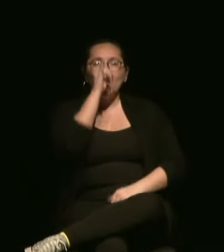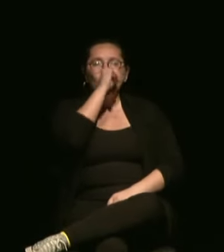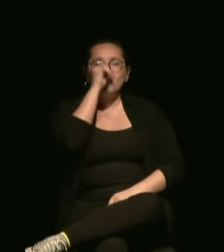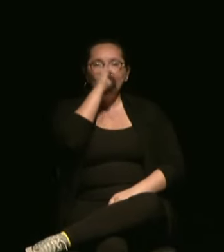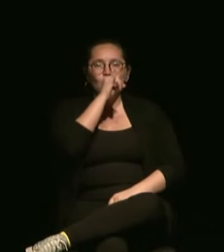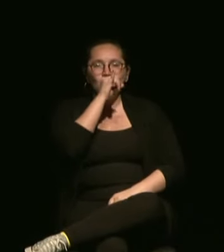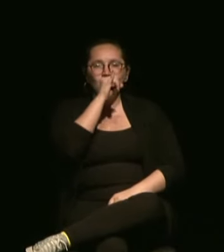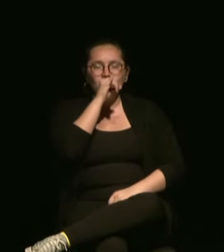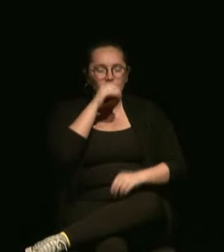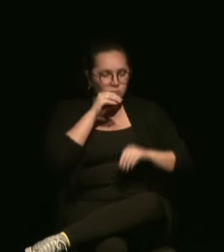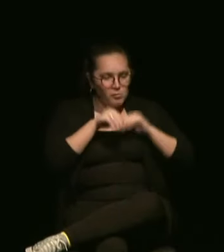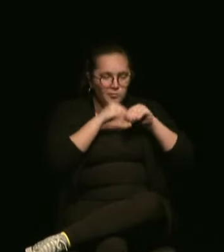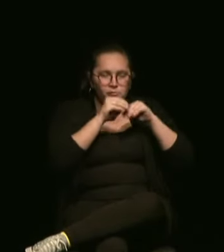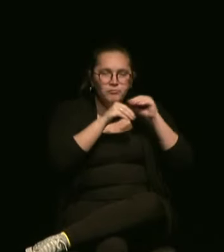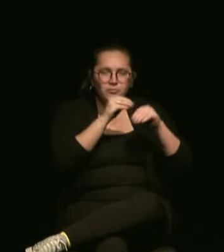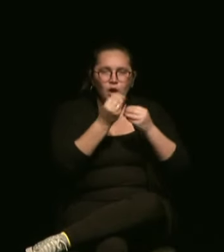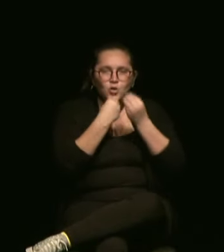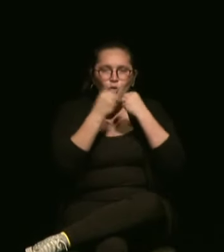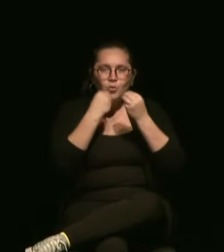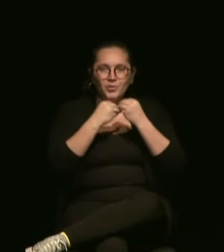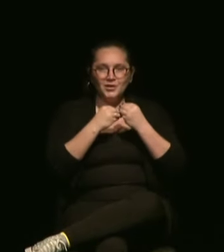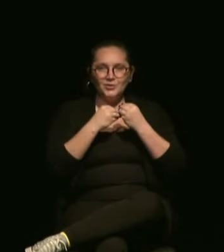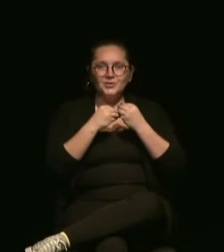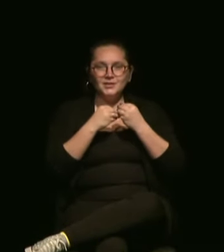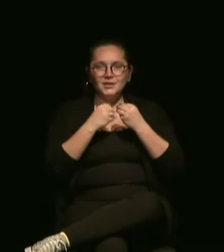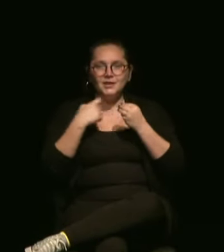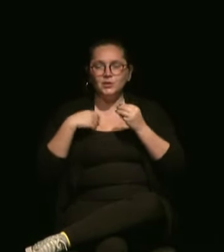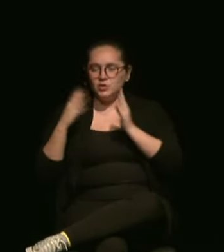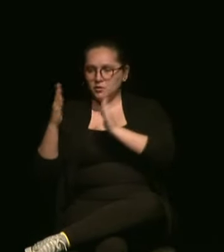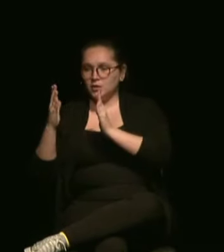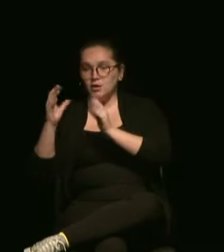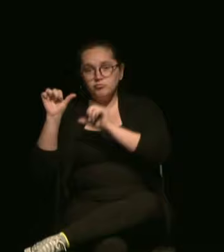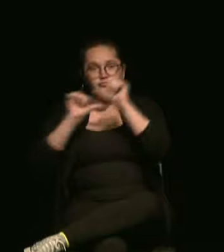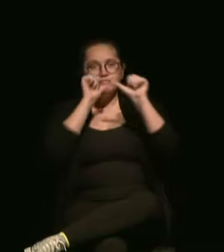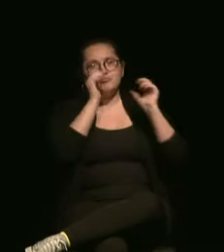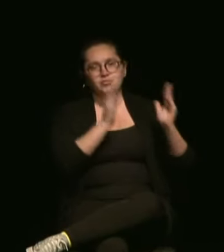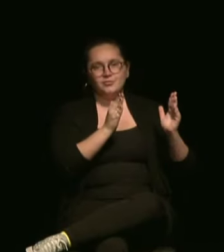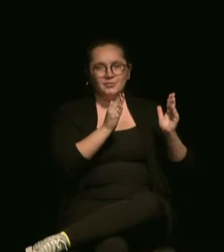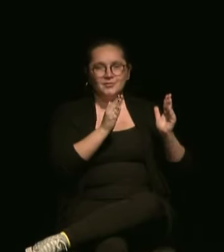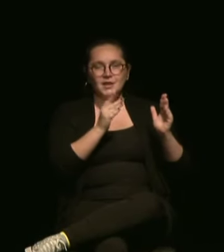aparece, esse tipo de convenção está